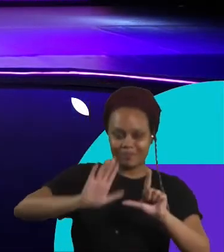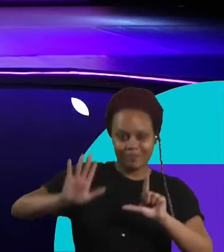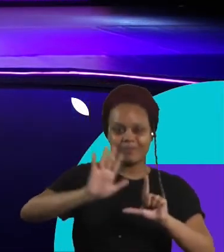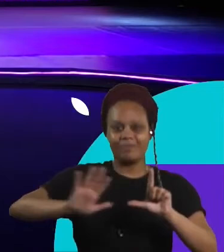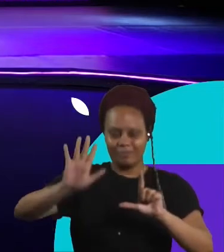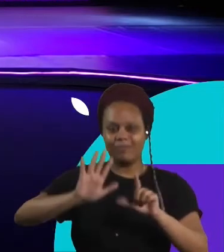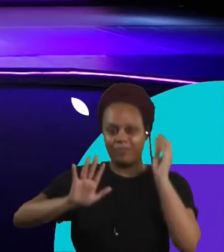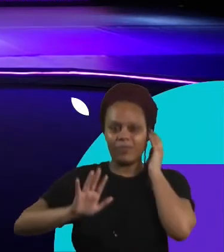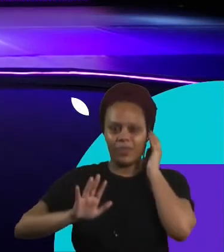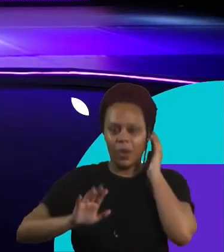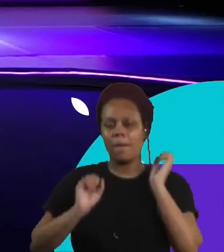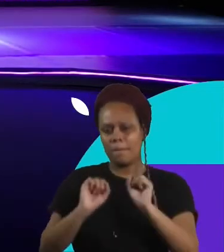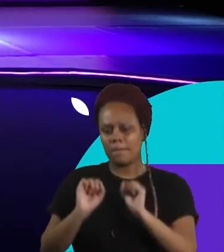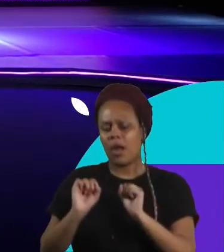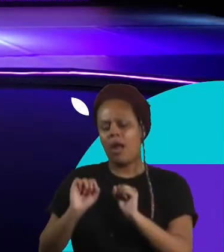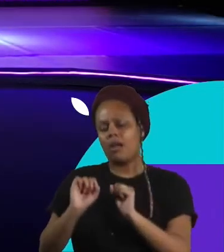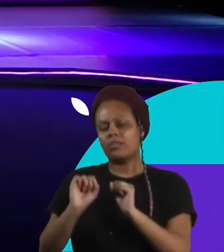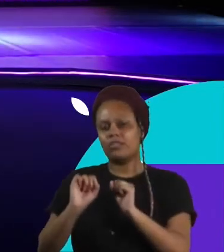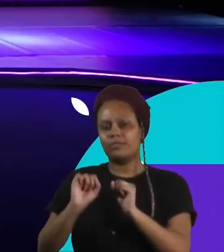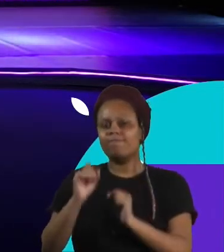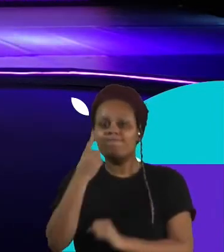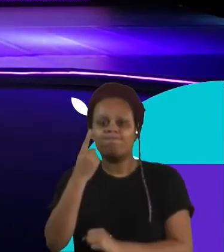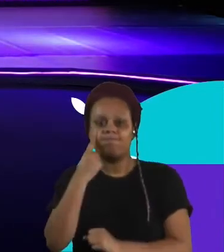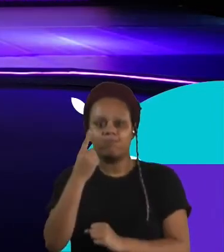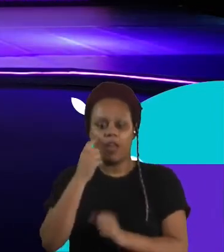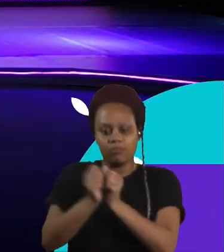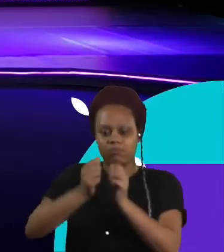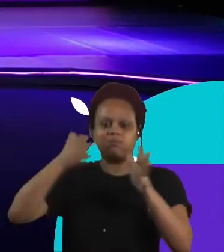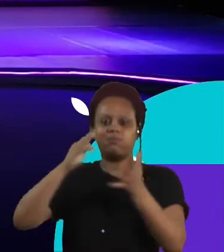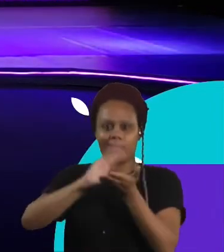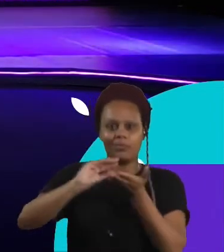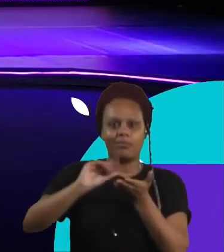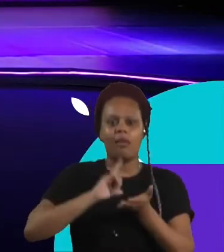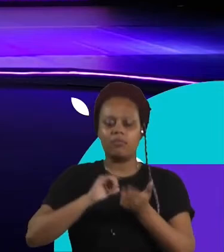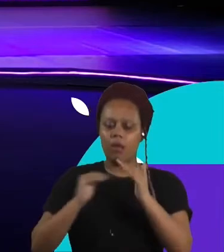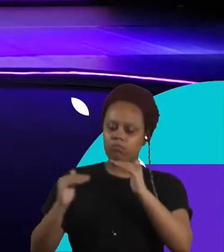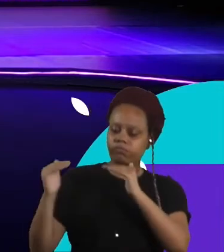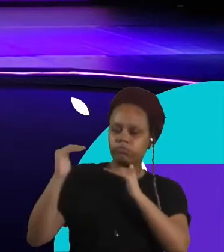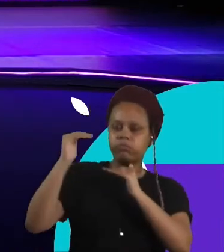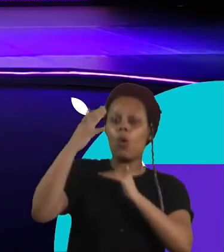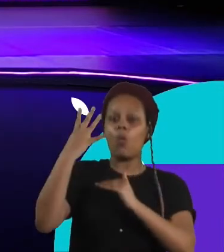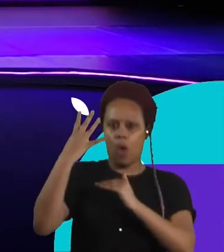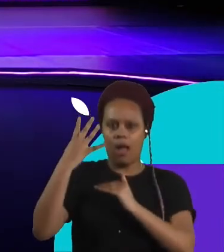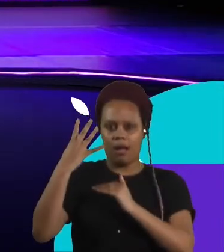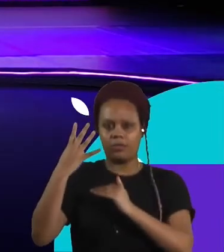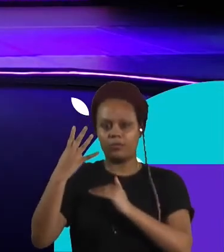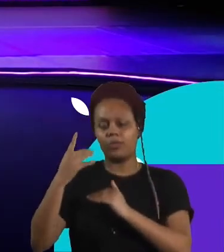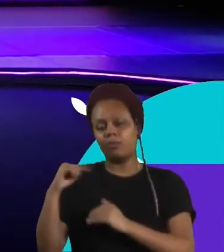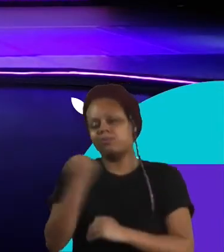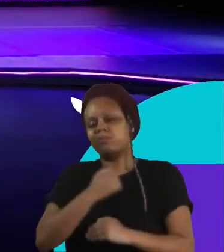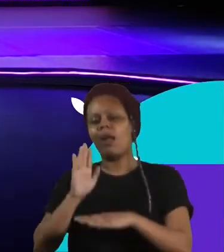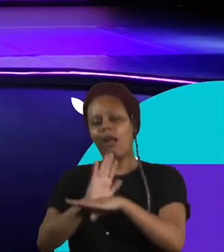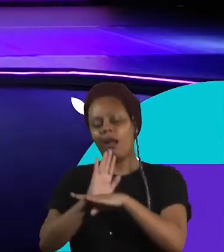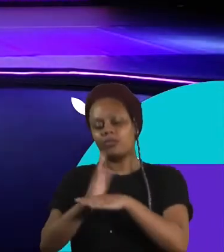fluência em dados, não precisa se assustar. São 4 níveis, né, e a gente vai ajudar você a navegar. E aí você faz